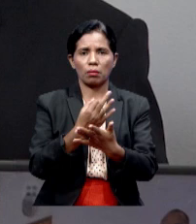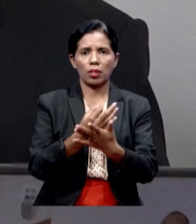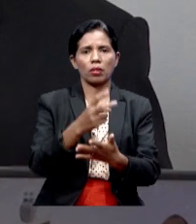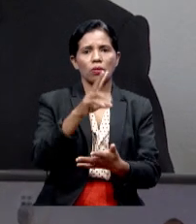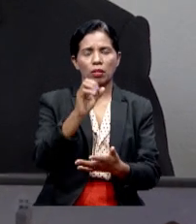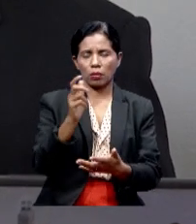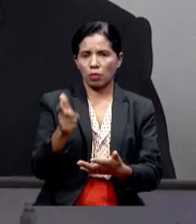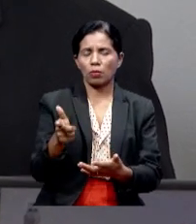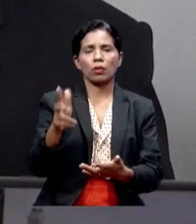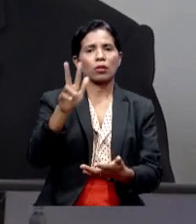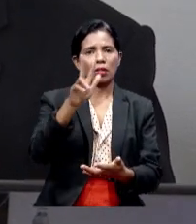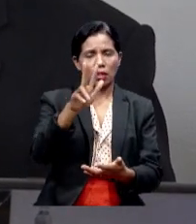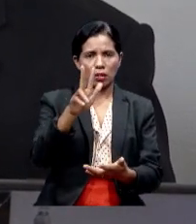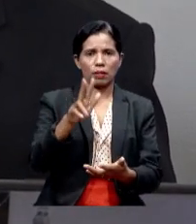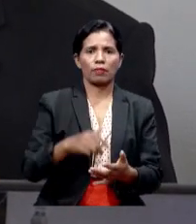niniang